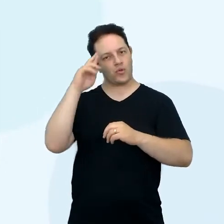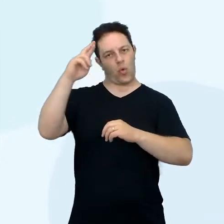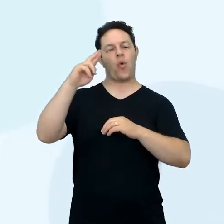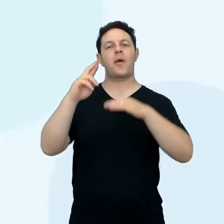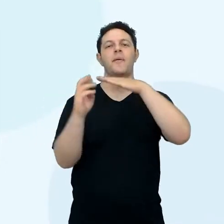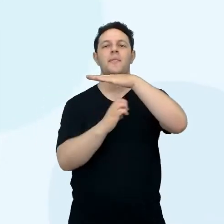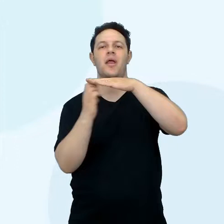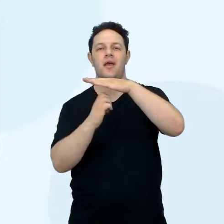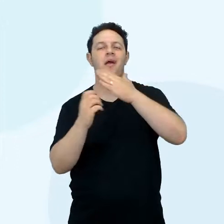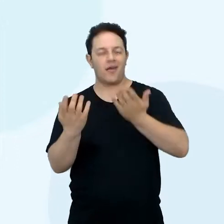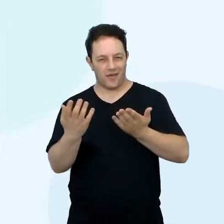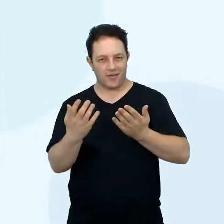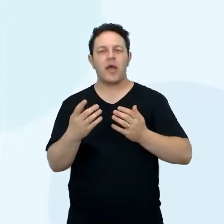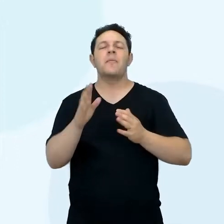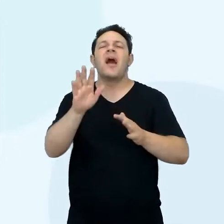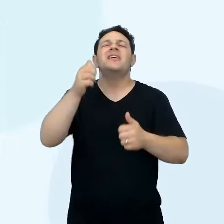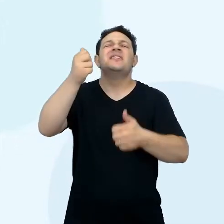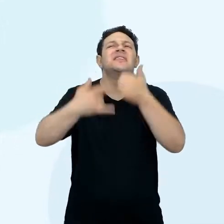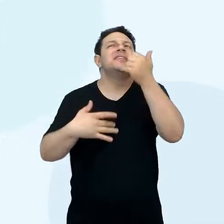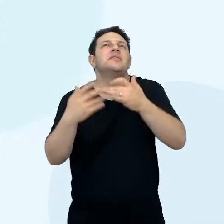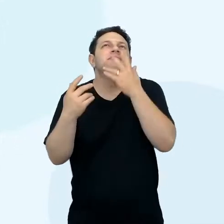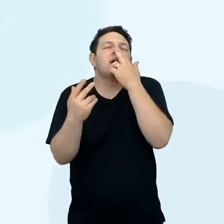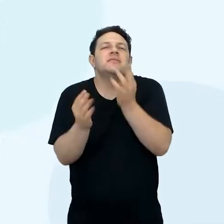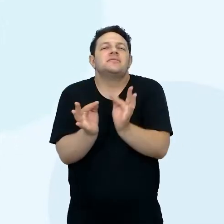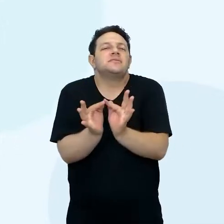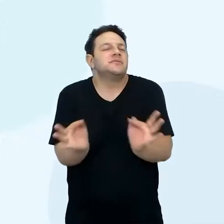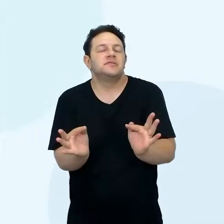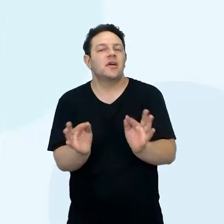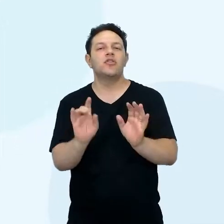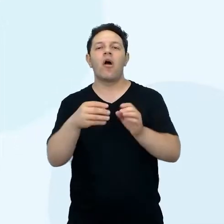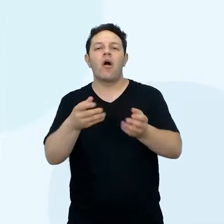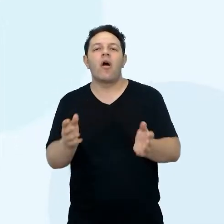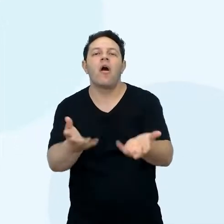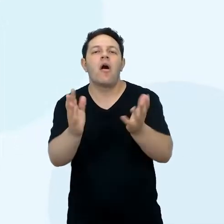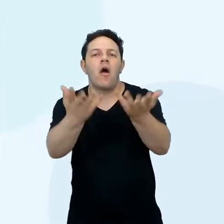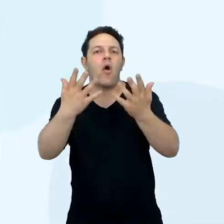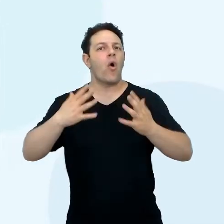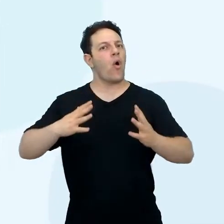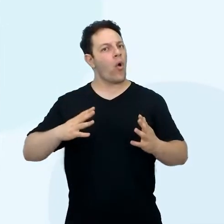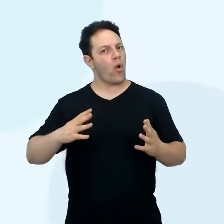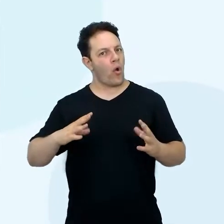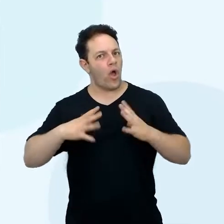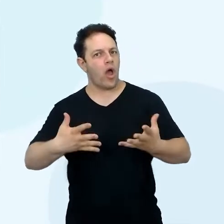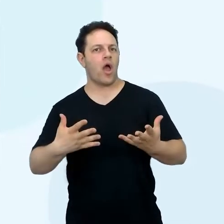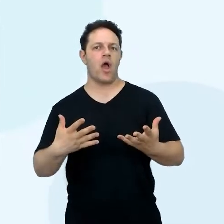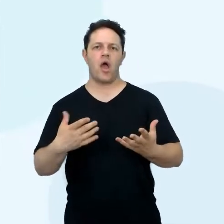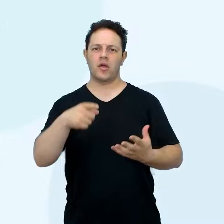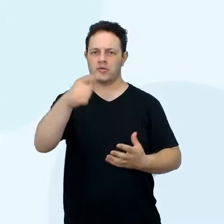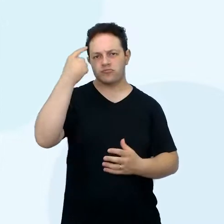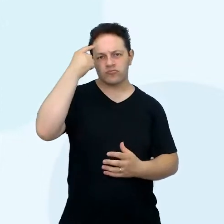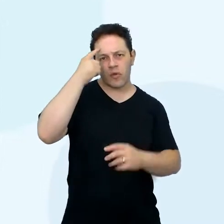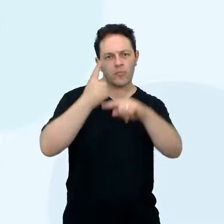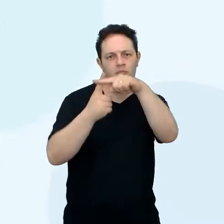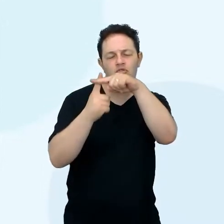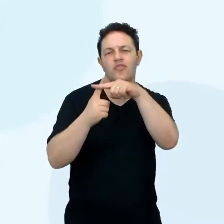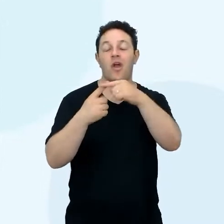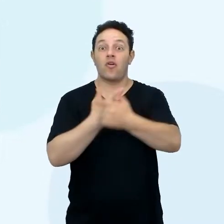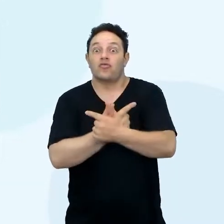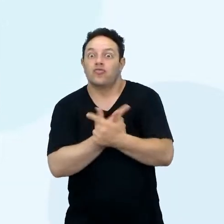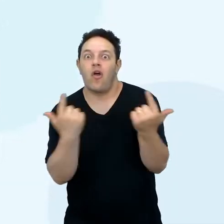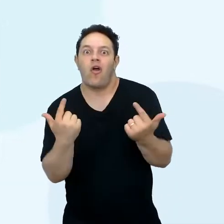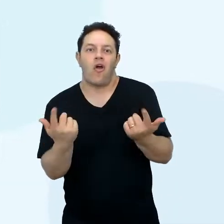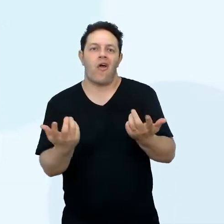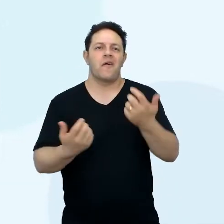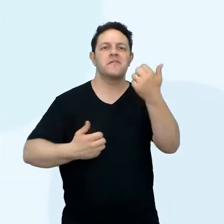de uma forma muito rasa, sempre falando em coragem, sempre falando em audácia, sempre falando em sorte,